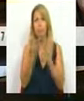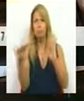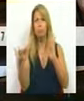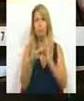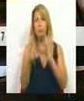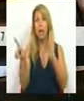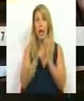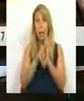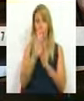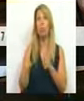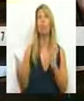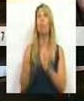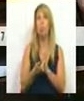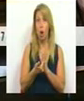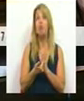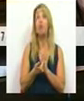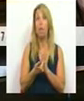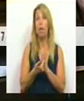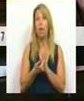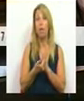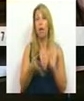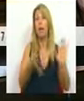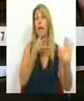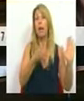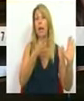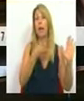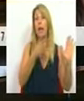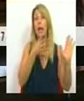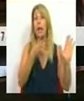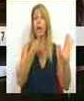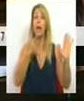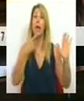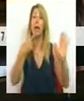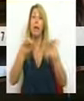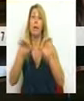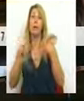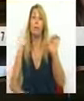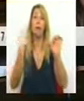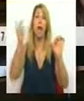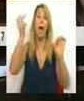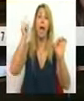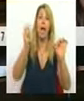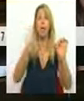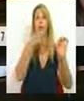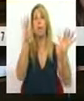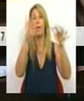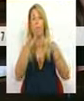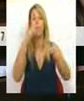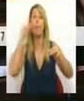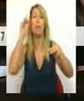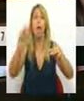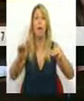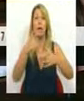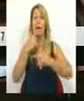em propostas, a muita retórica que nos últimos anos têm feito sobre a banca, sobre tudo, que não